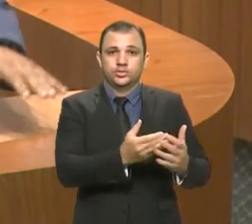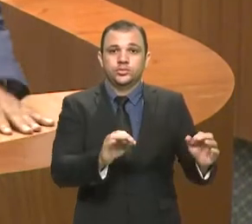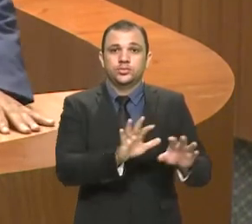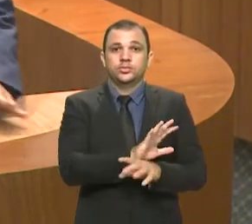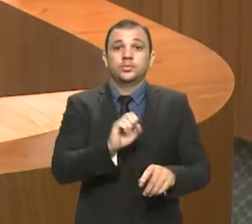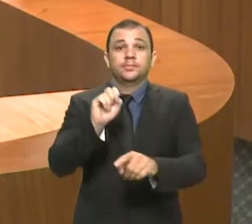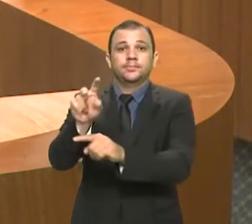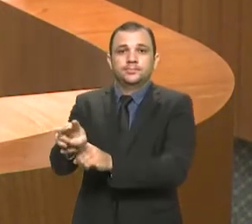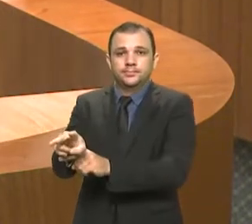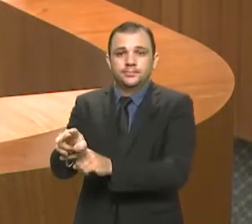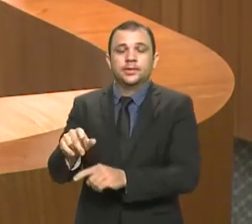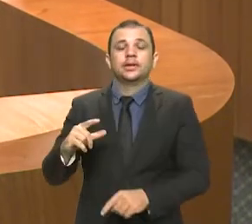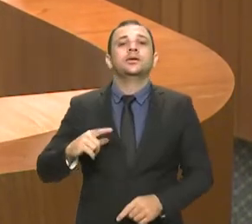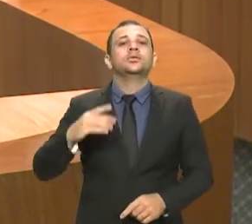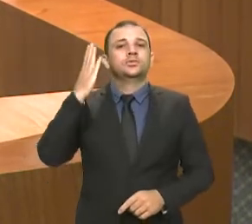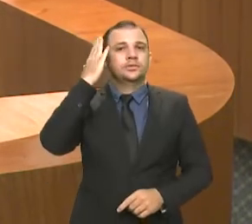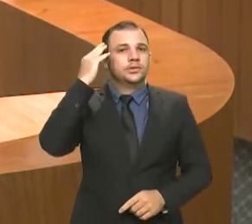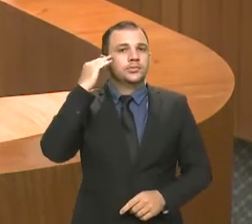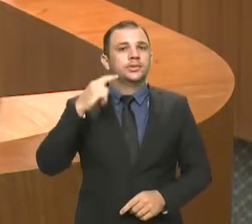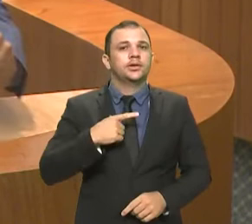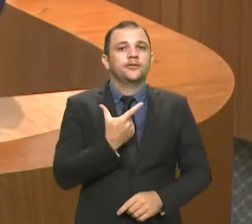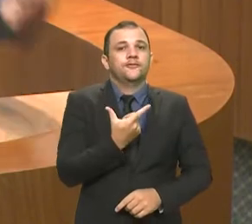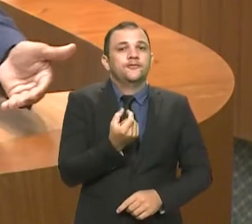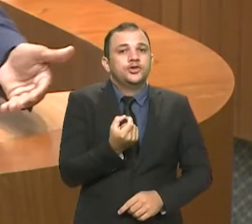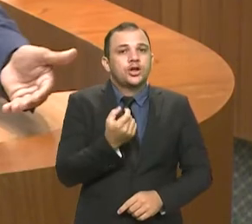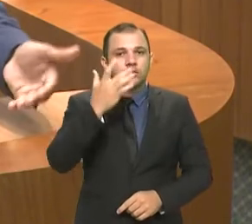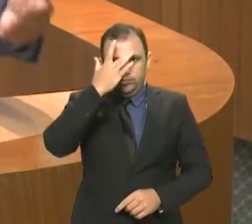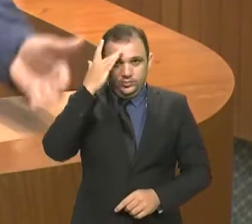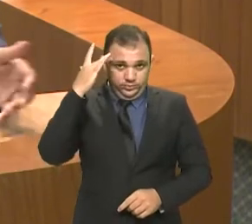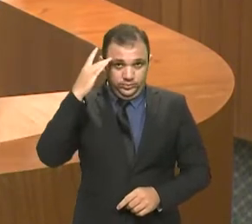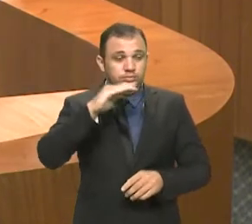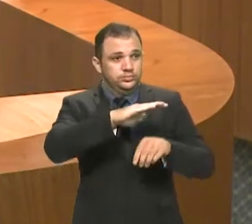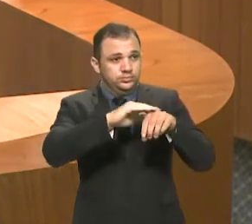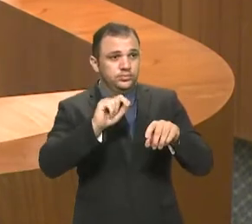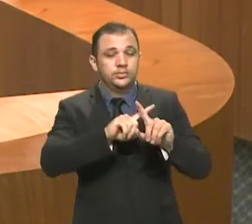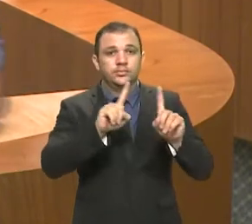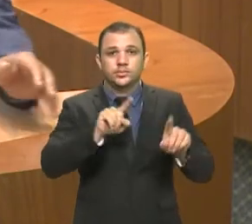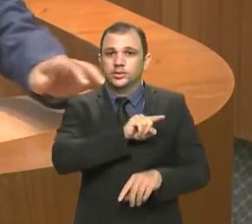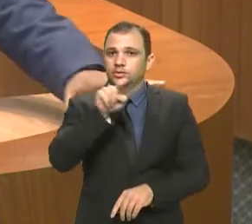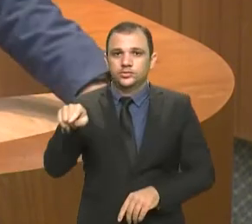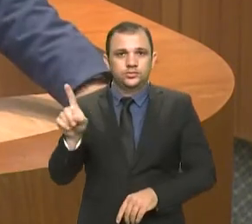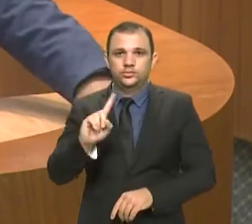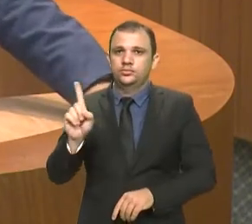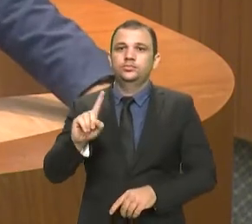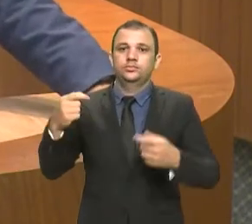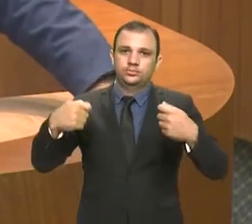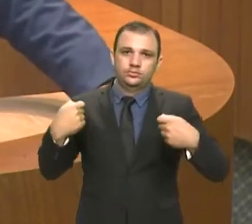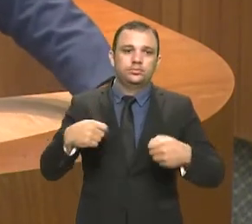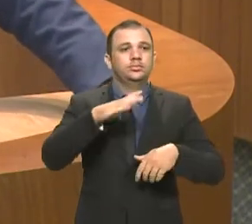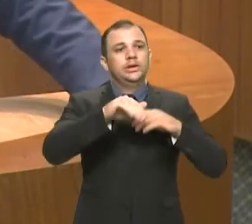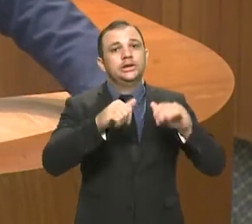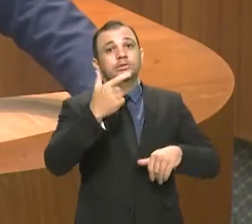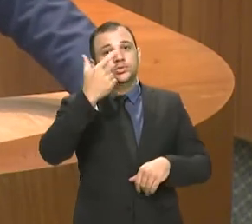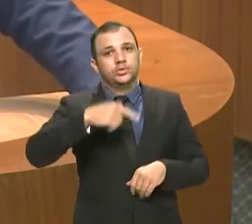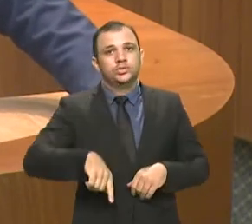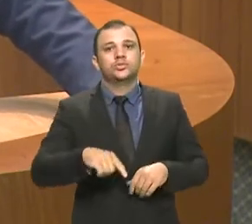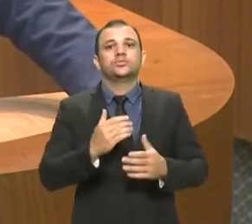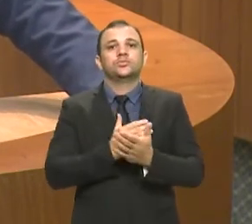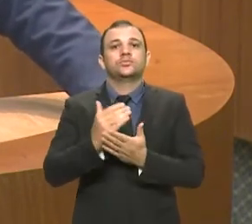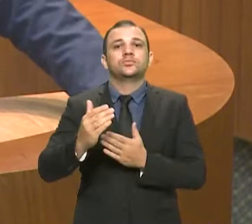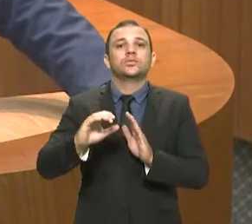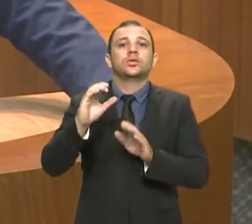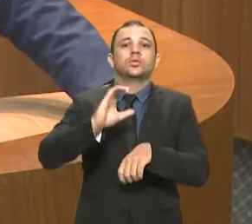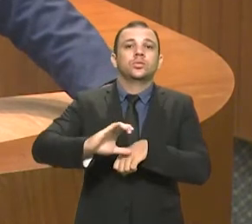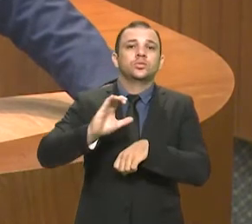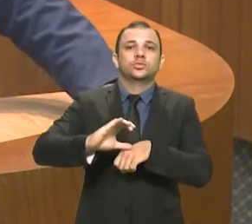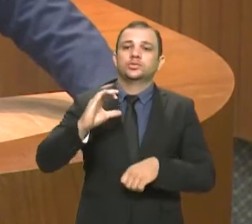se apresentaram. Estamos solicitando de forma oficial ao Governo do Estado para que possa completar essa lista, para que o curso de formação possa ser iniciado e realizado